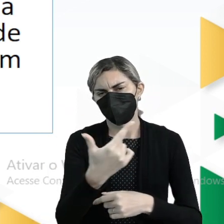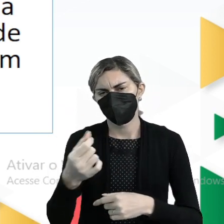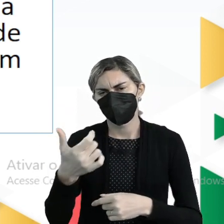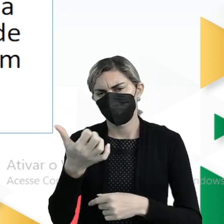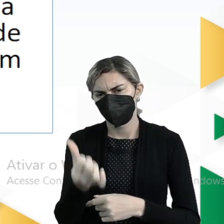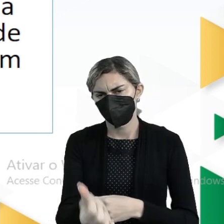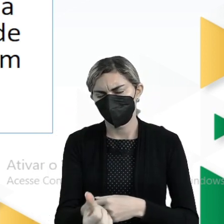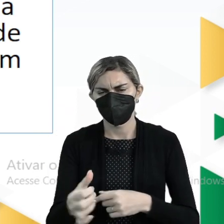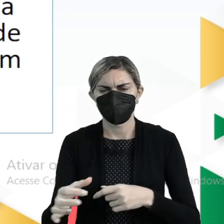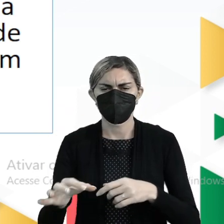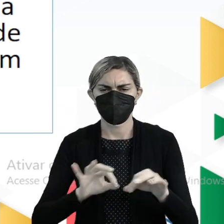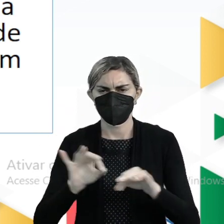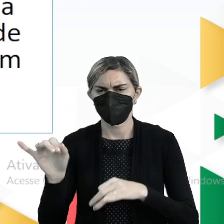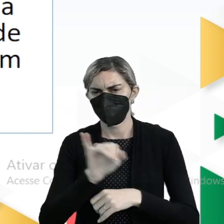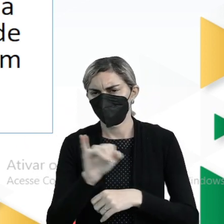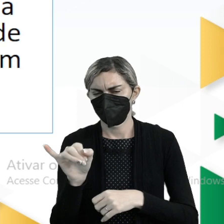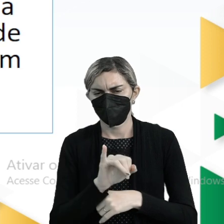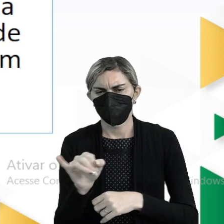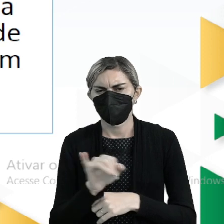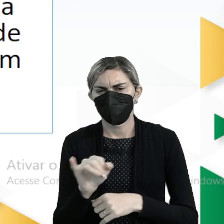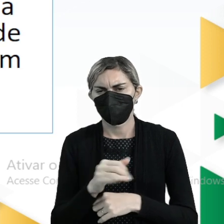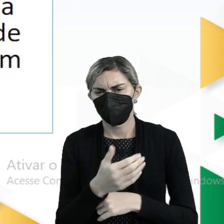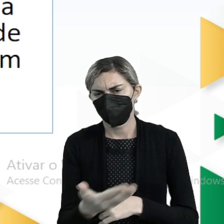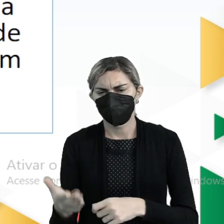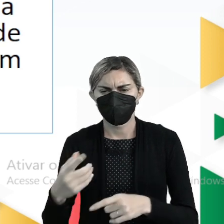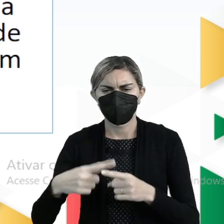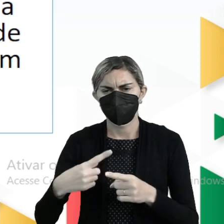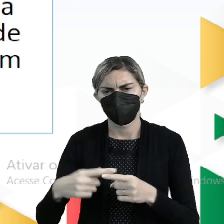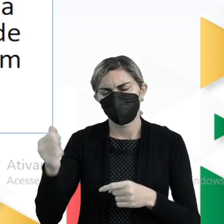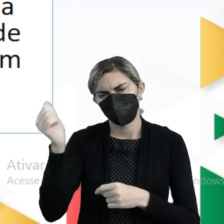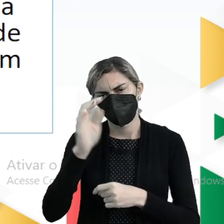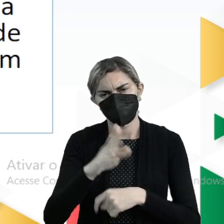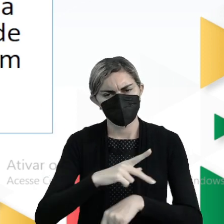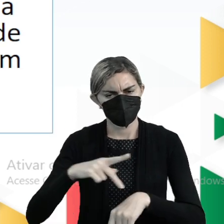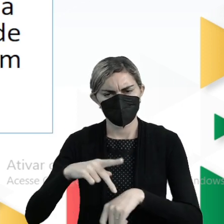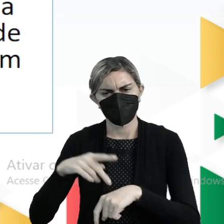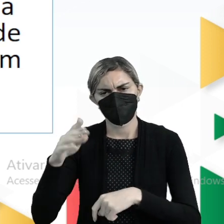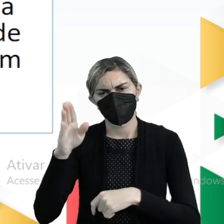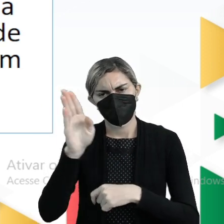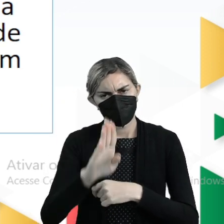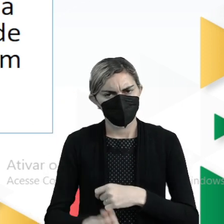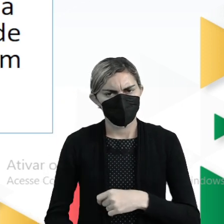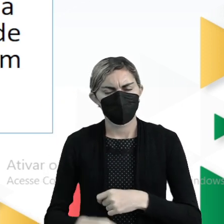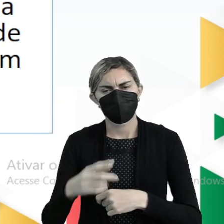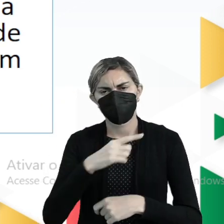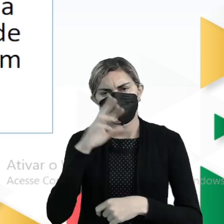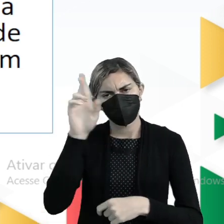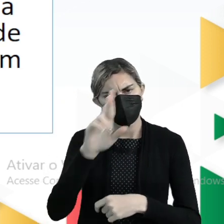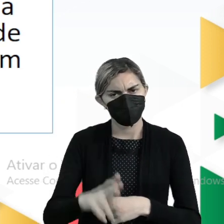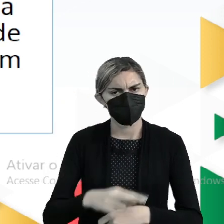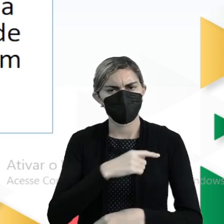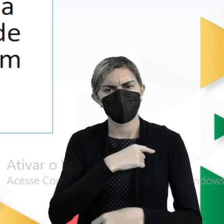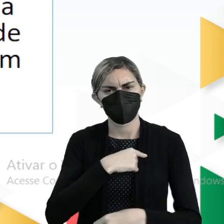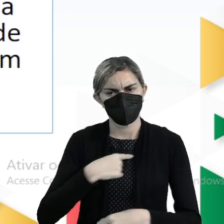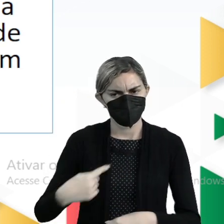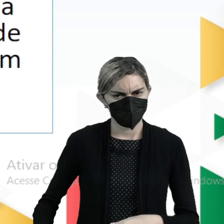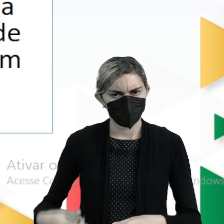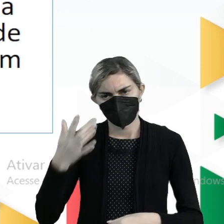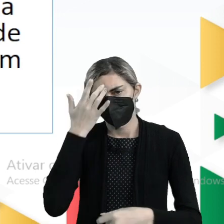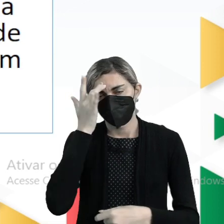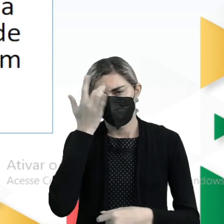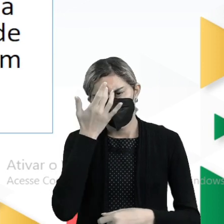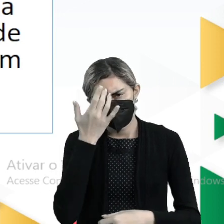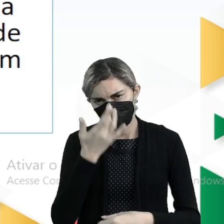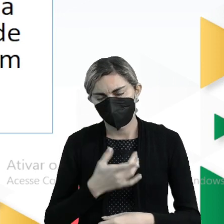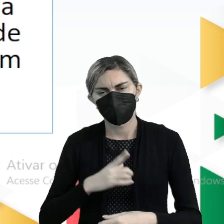ser um mecanismo internacional. Isso porque o Brasil, a Rússia, a Índia e a China, que foram os 4 primeiros,